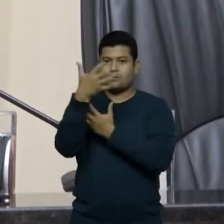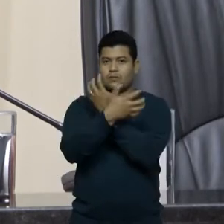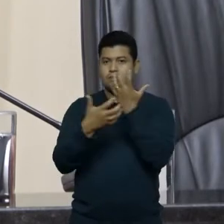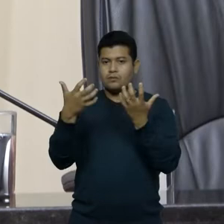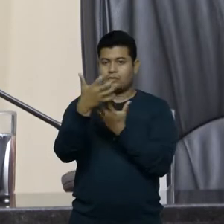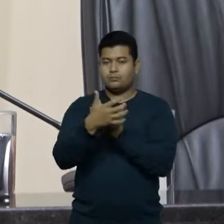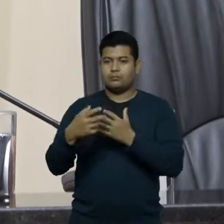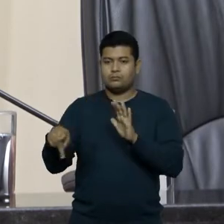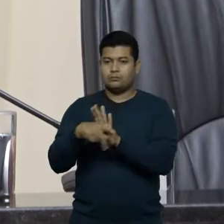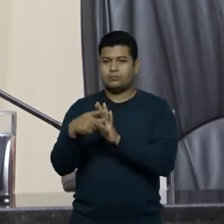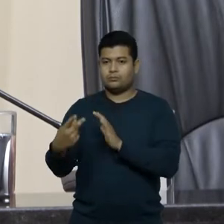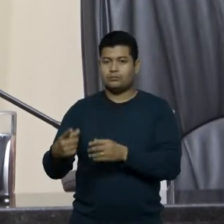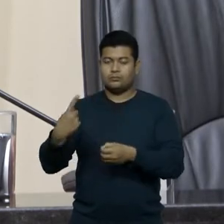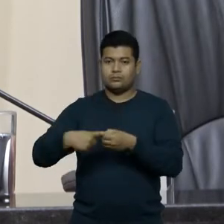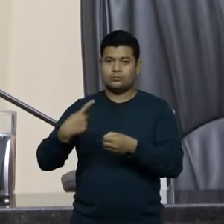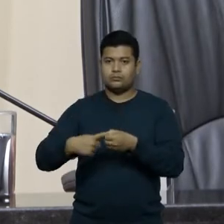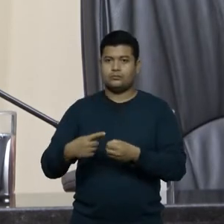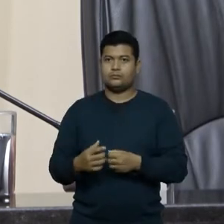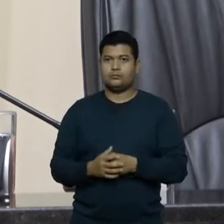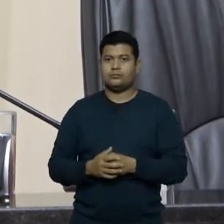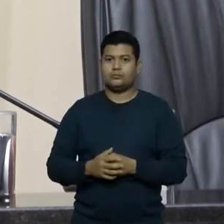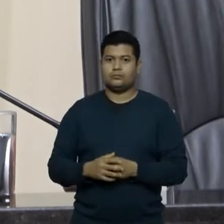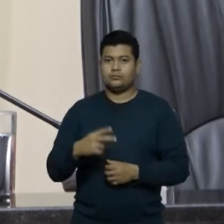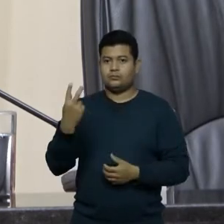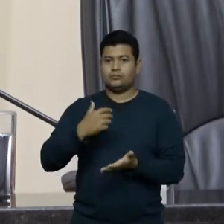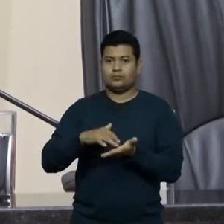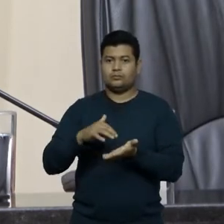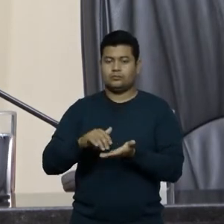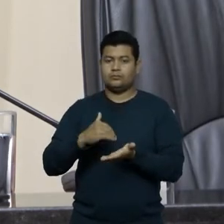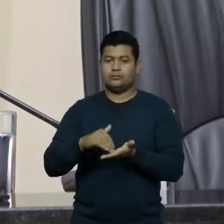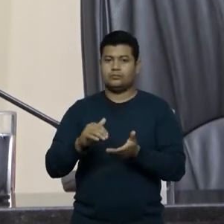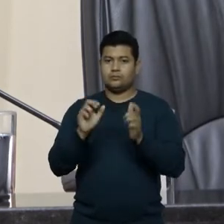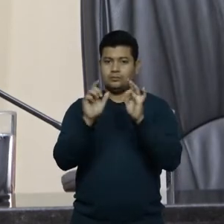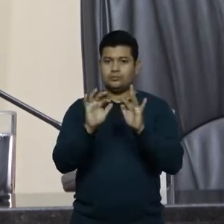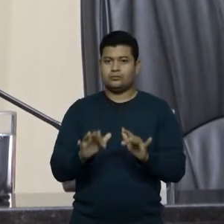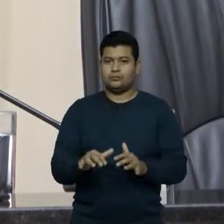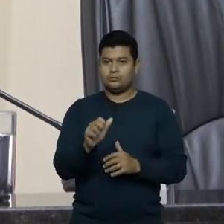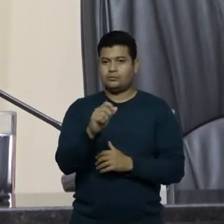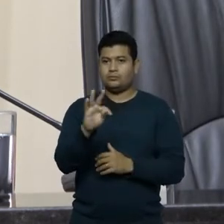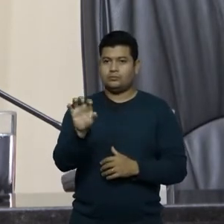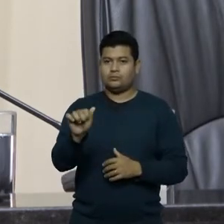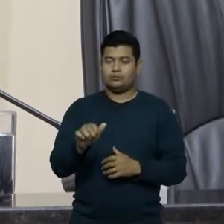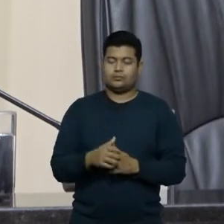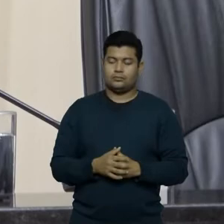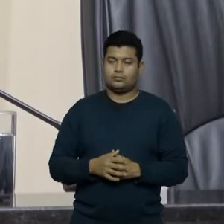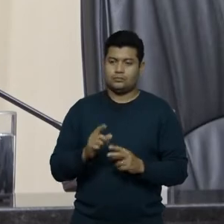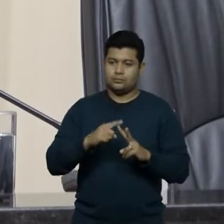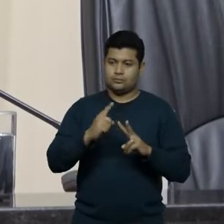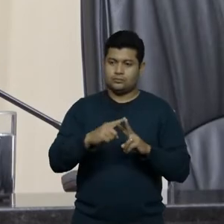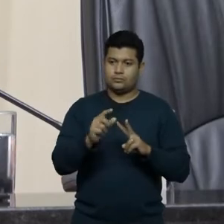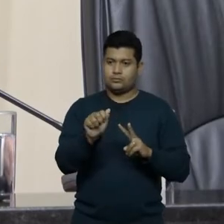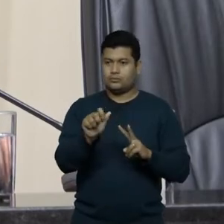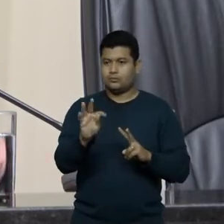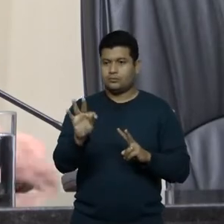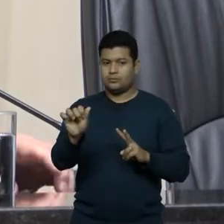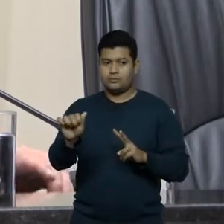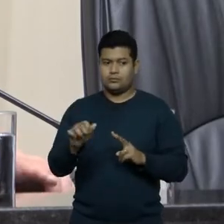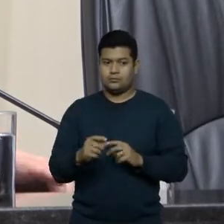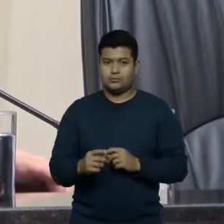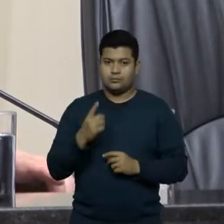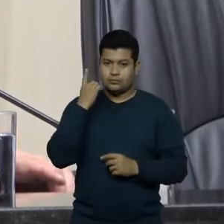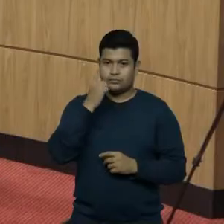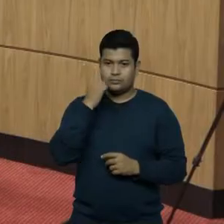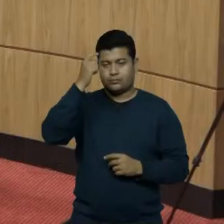segundo o secretário digitou a presente data era isso se o presidente Deputado